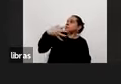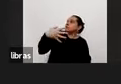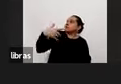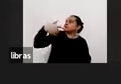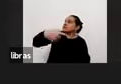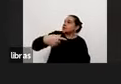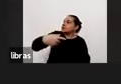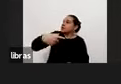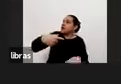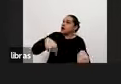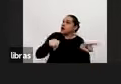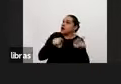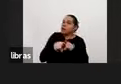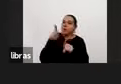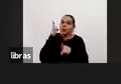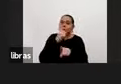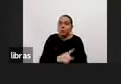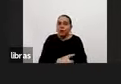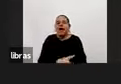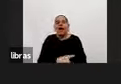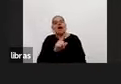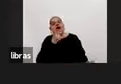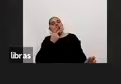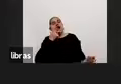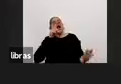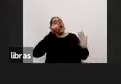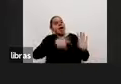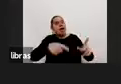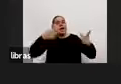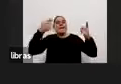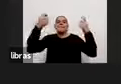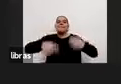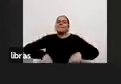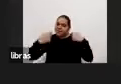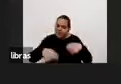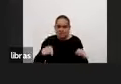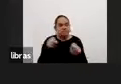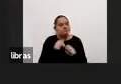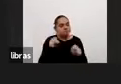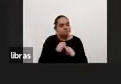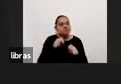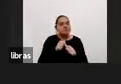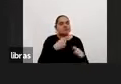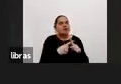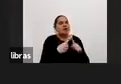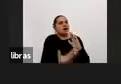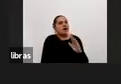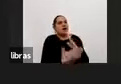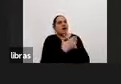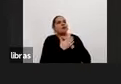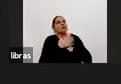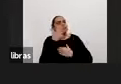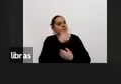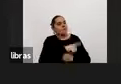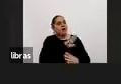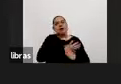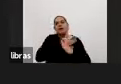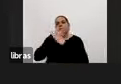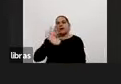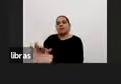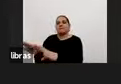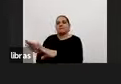comentada no grupo que nós estávamos era cumprir esse trato que nós tínhamos feito, né? E com o pessoal do